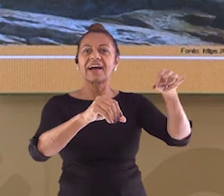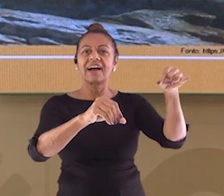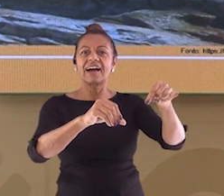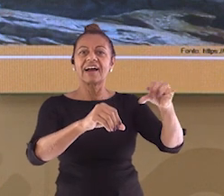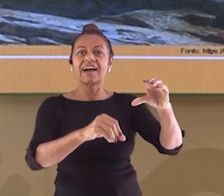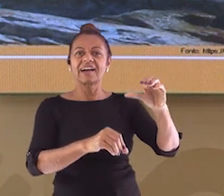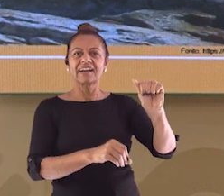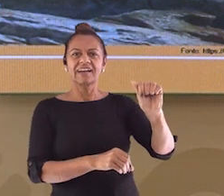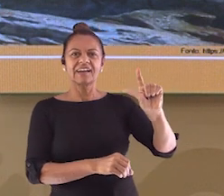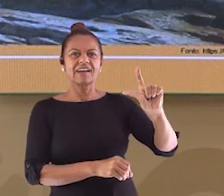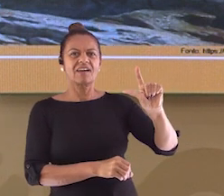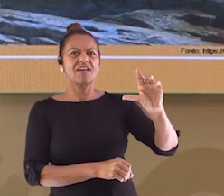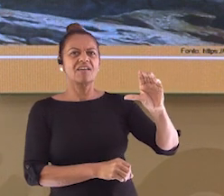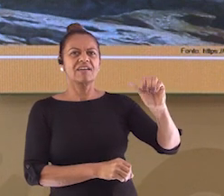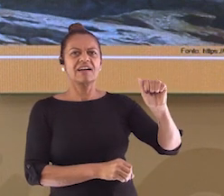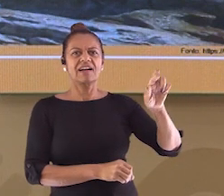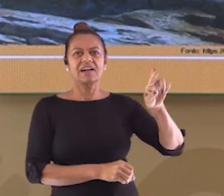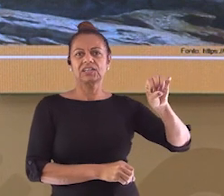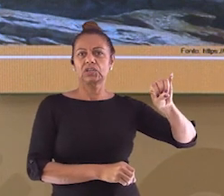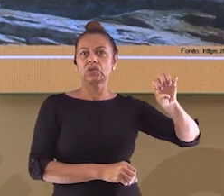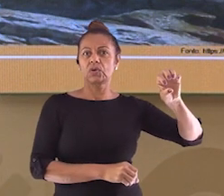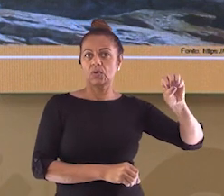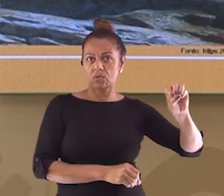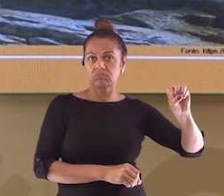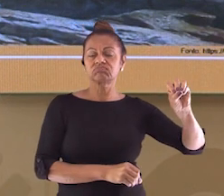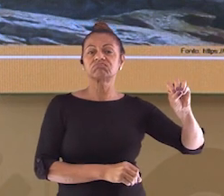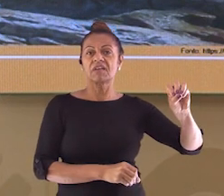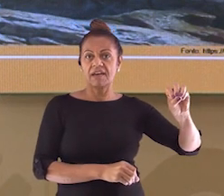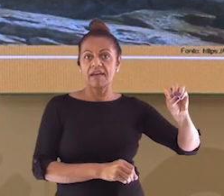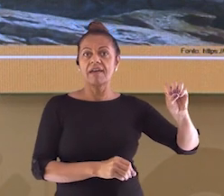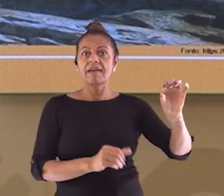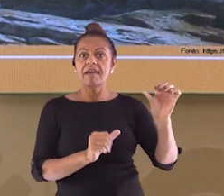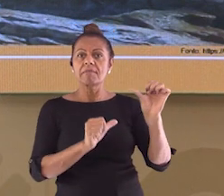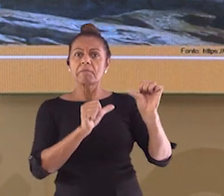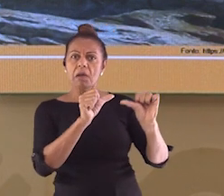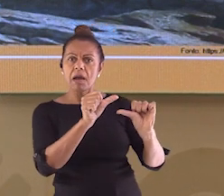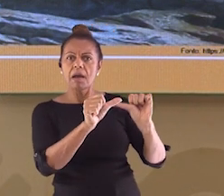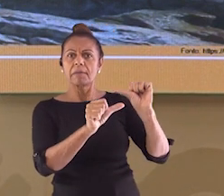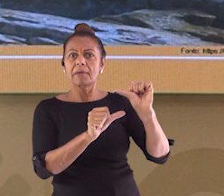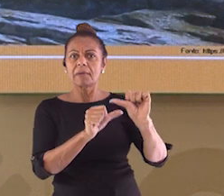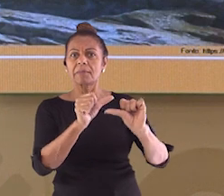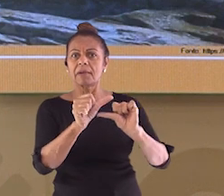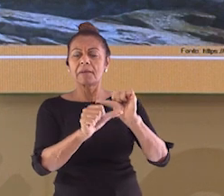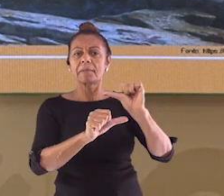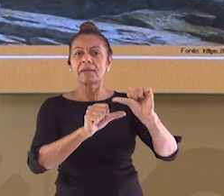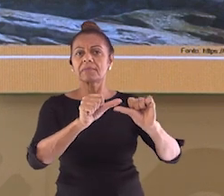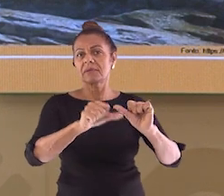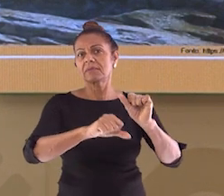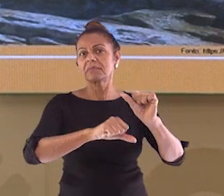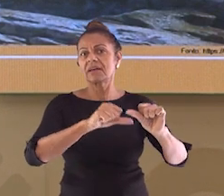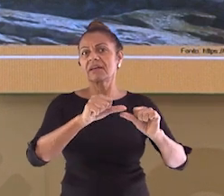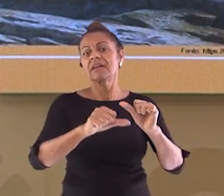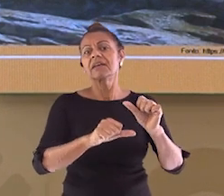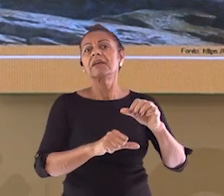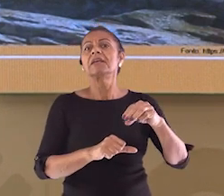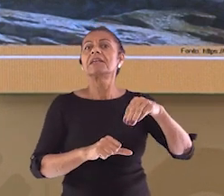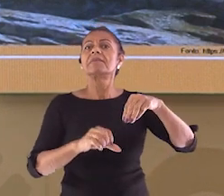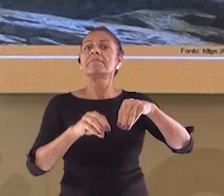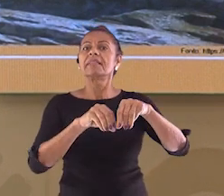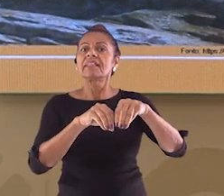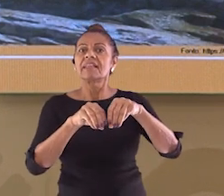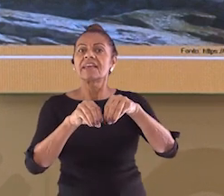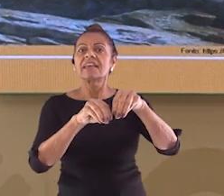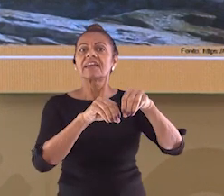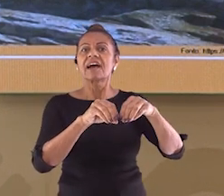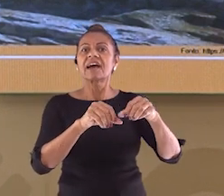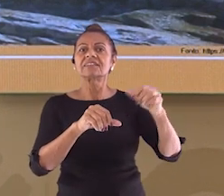processo é conhecido como metamorfismo e consiste numa resposta das rochas e minerais à pressão